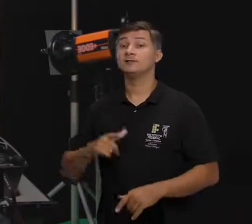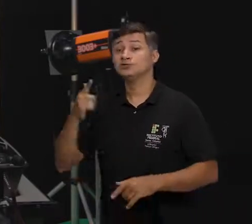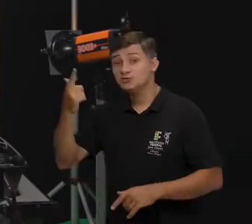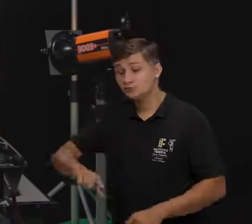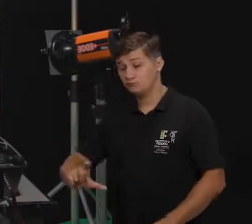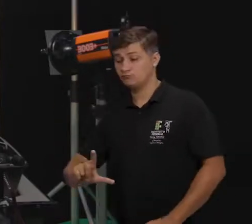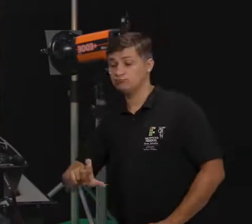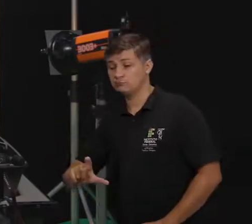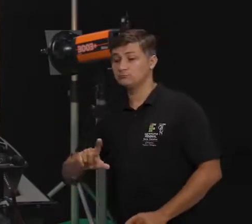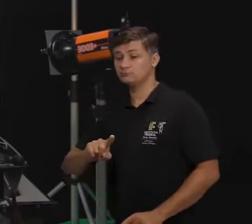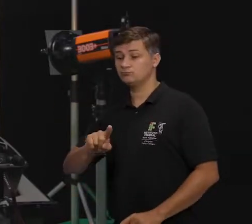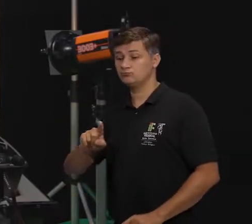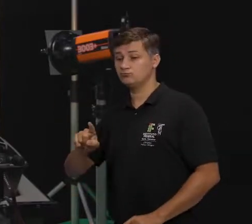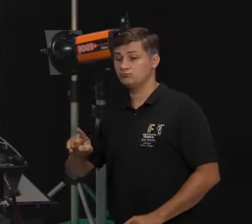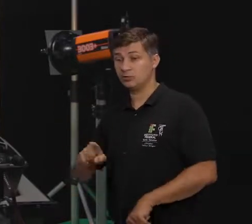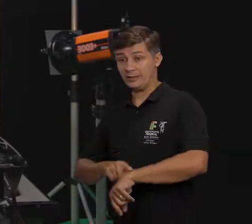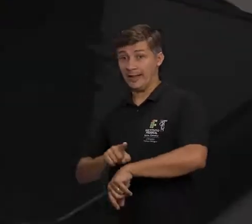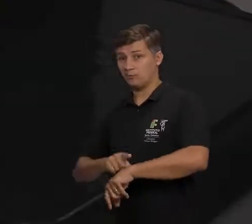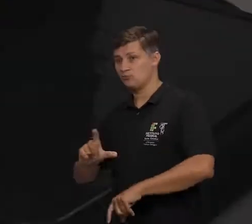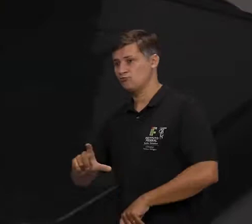Espero carregar.